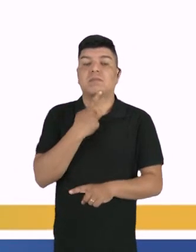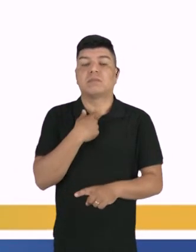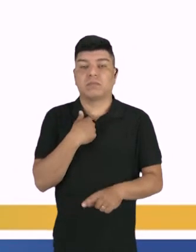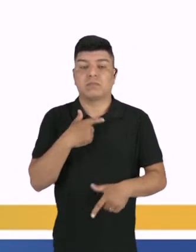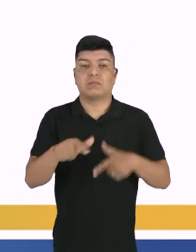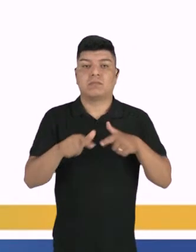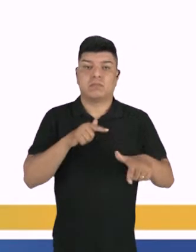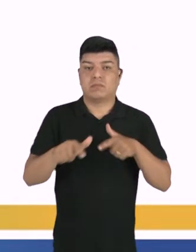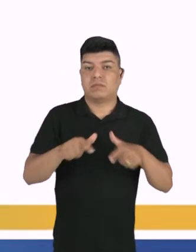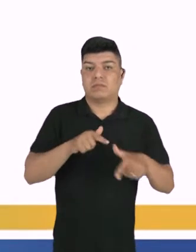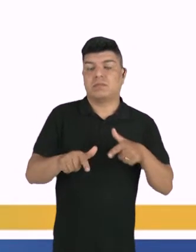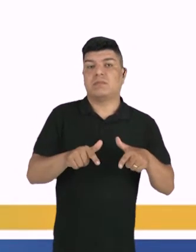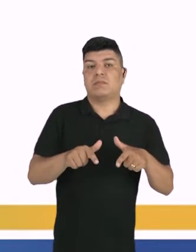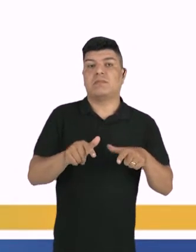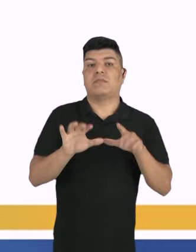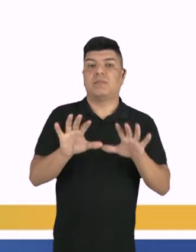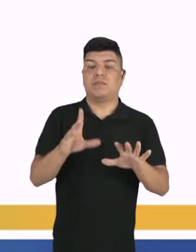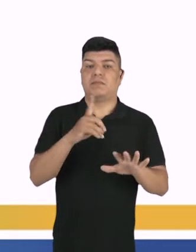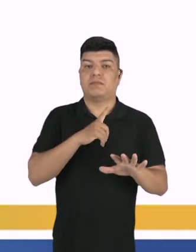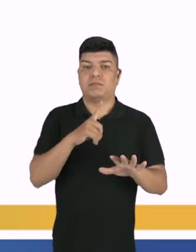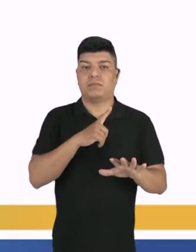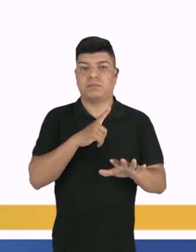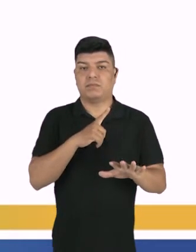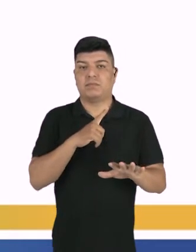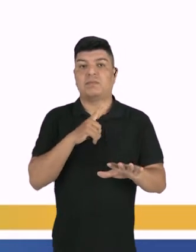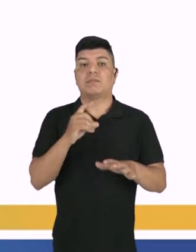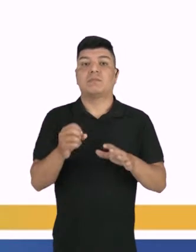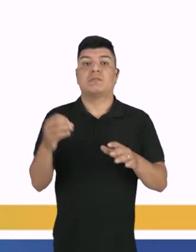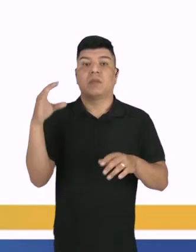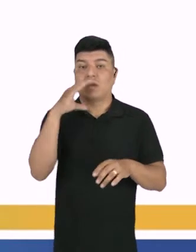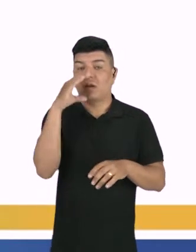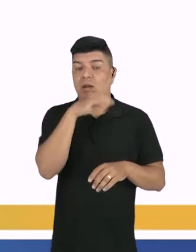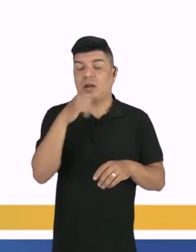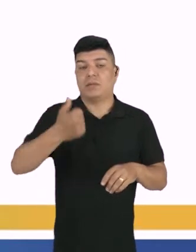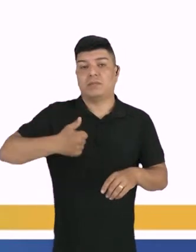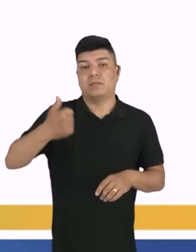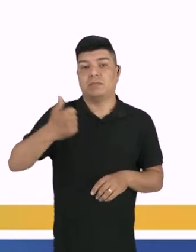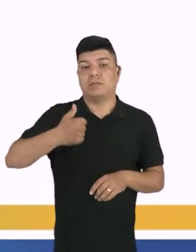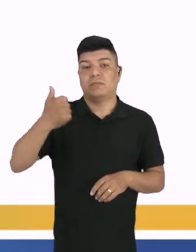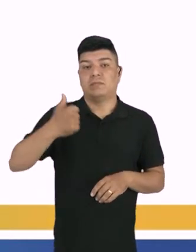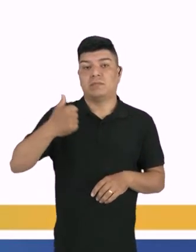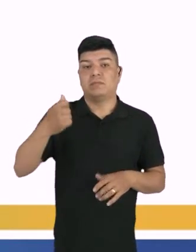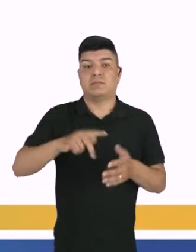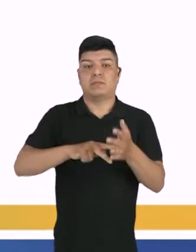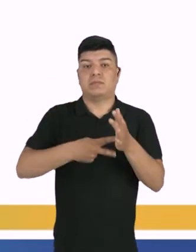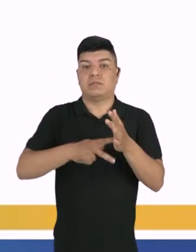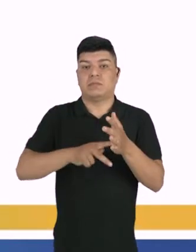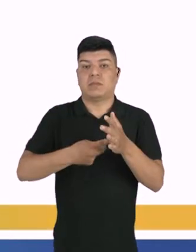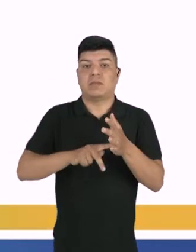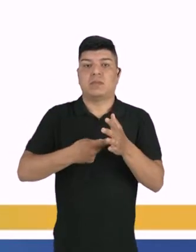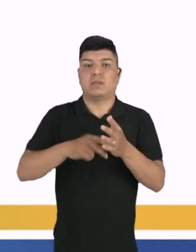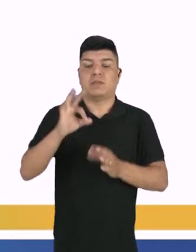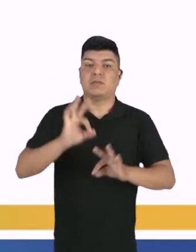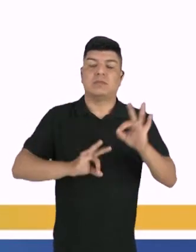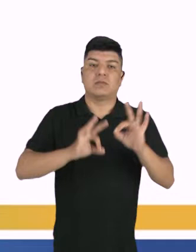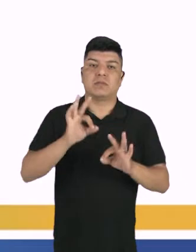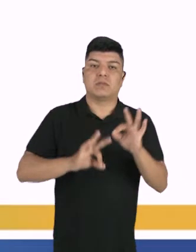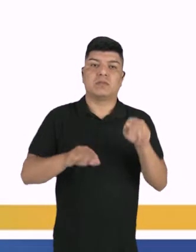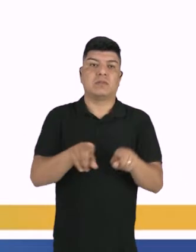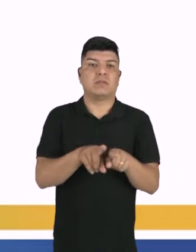dos trabalhadores, aí nós temos a emergência dos primeiros sindicatos, das primeiras